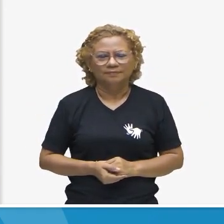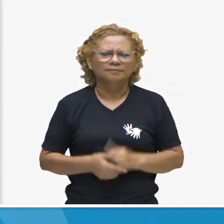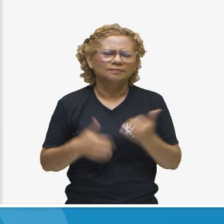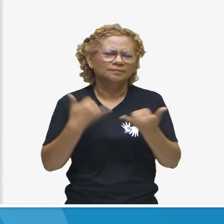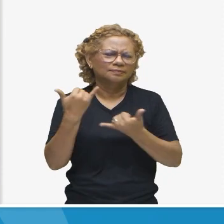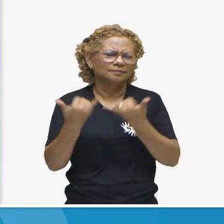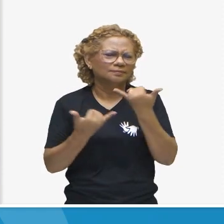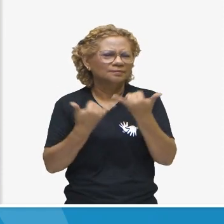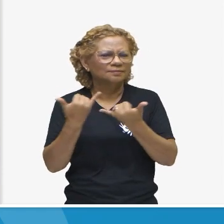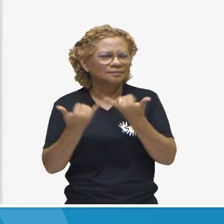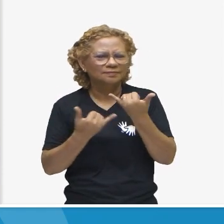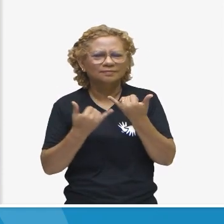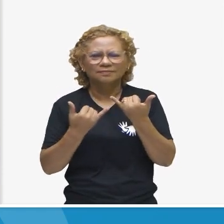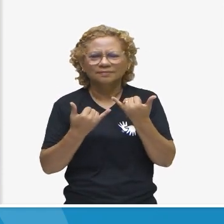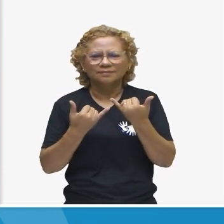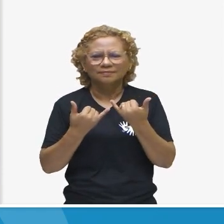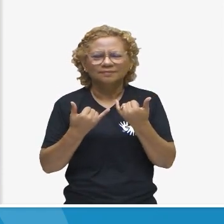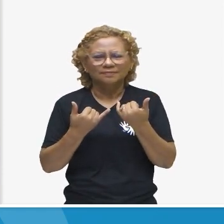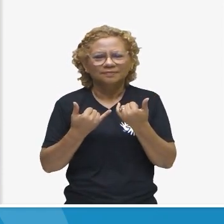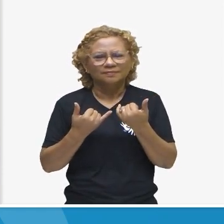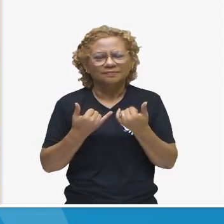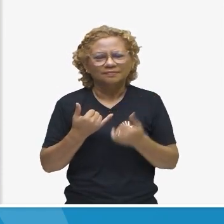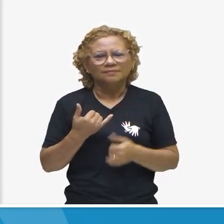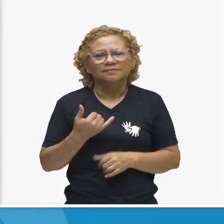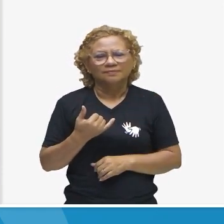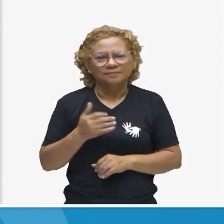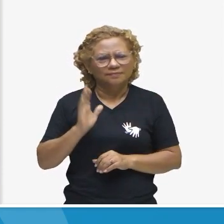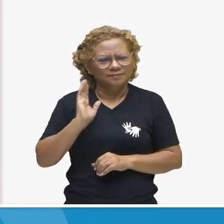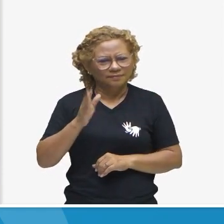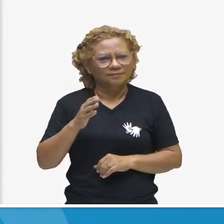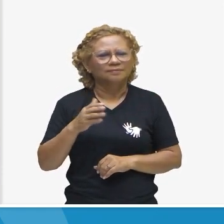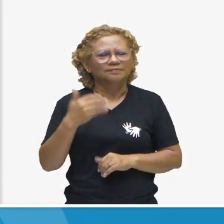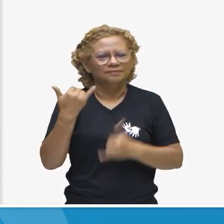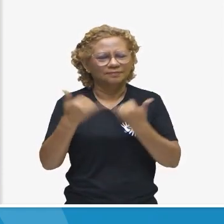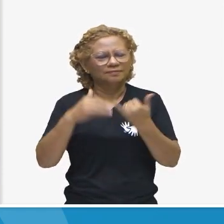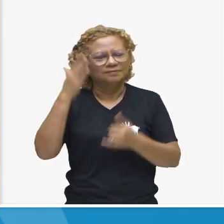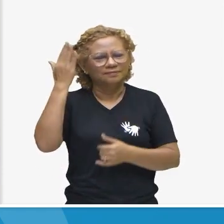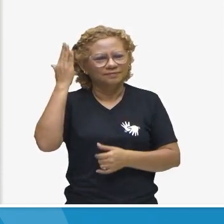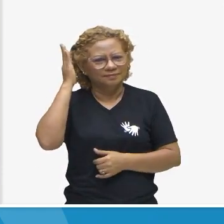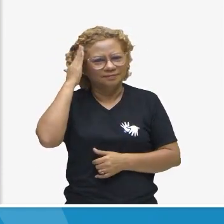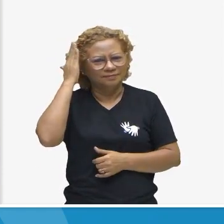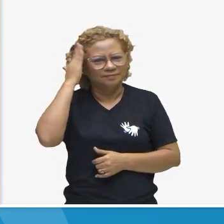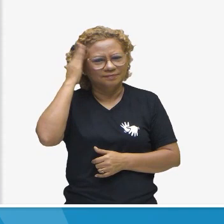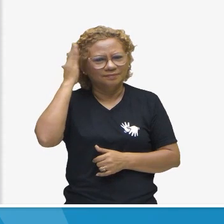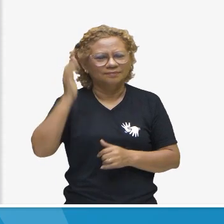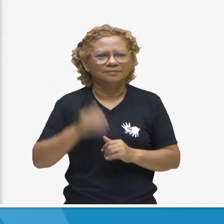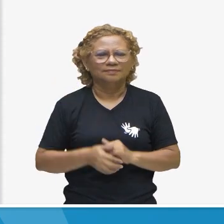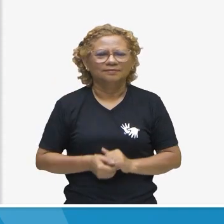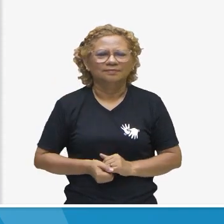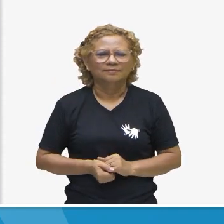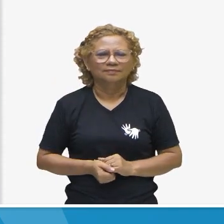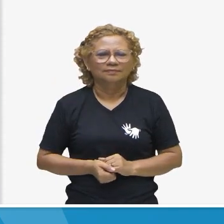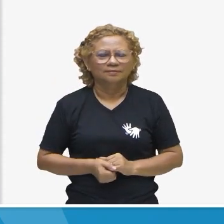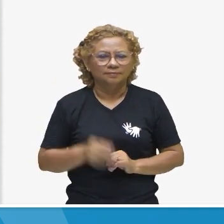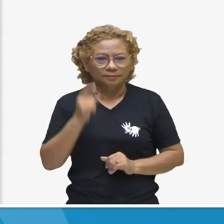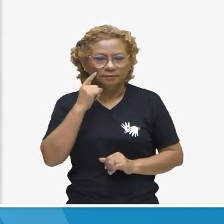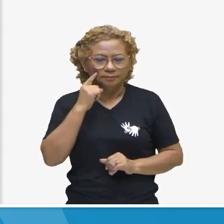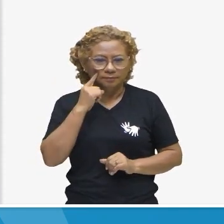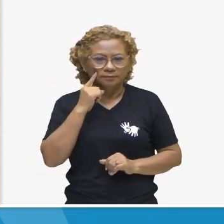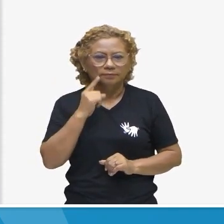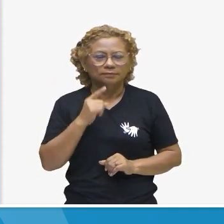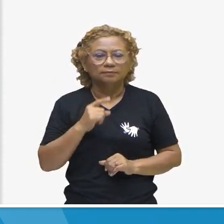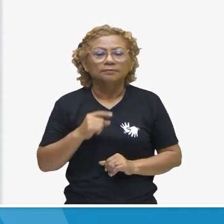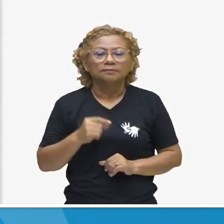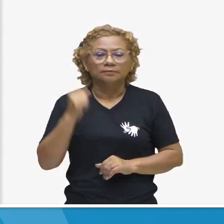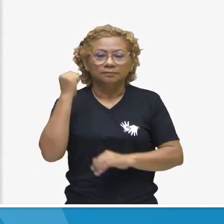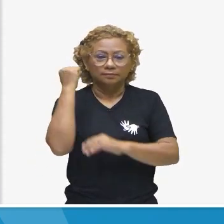que eu acredito que todos já tenham feito, né? Então veja que eu tenho aqui uma tábua, né? E essa tábua ela é colocada num